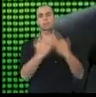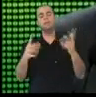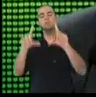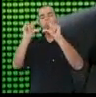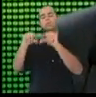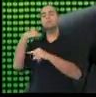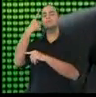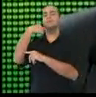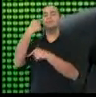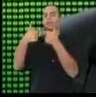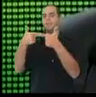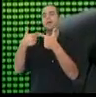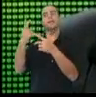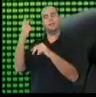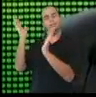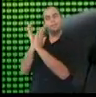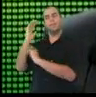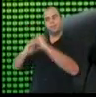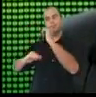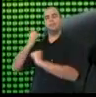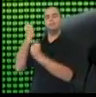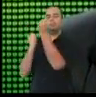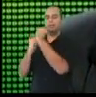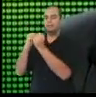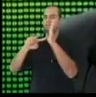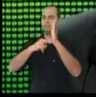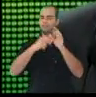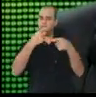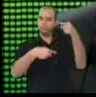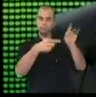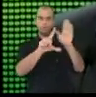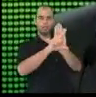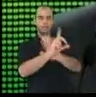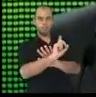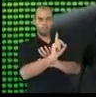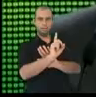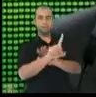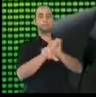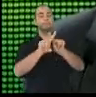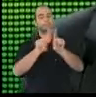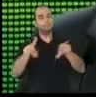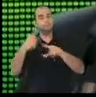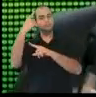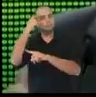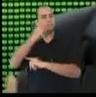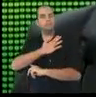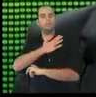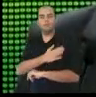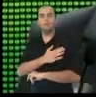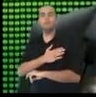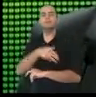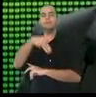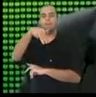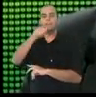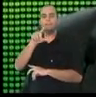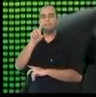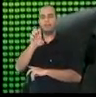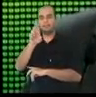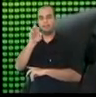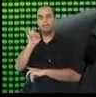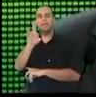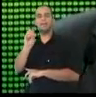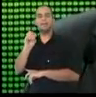né? Não quer que mexa. Contra a redução da jornada de trabalho, pelo empresário. Ele diz que sindicato tem que discutir, não é lei.